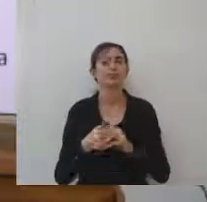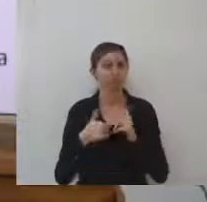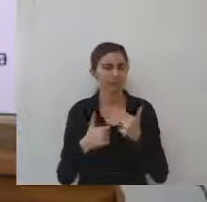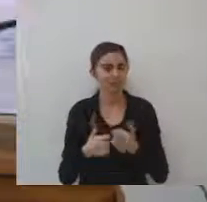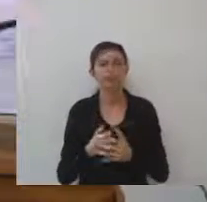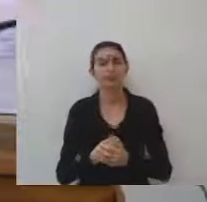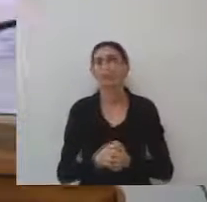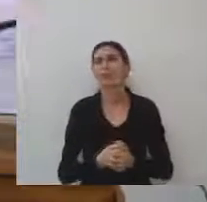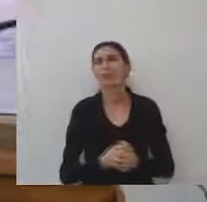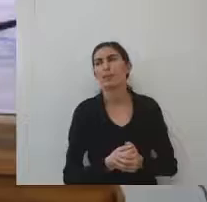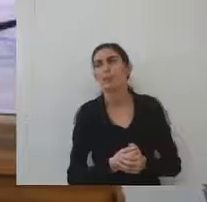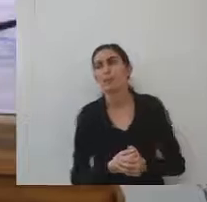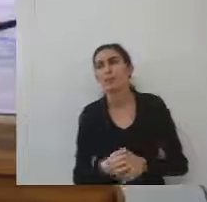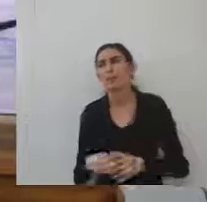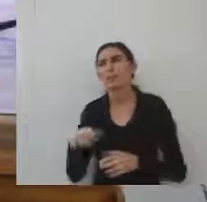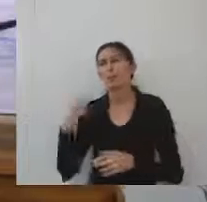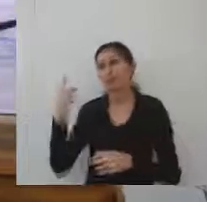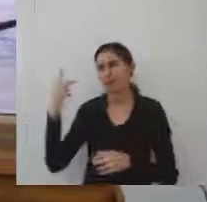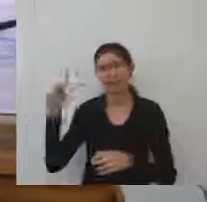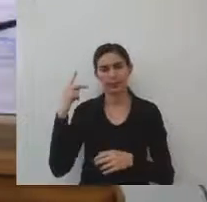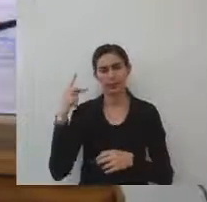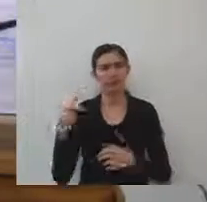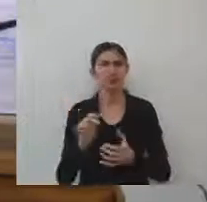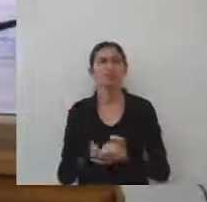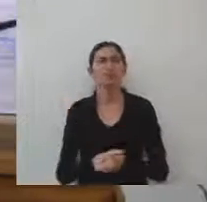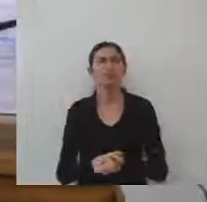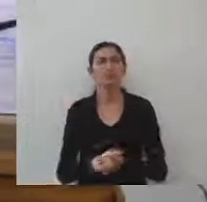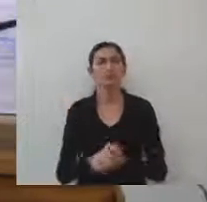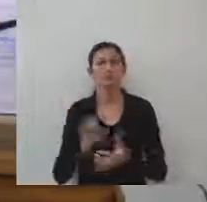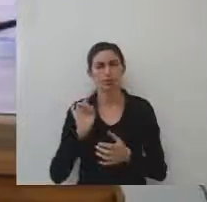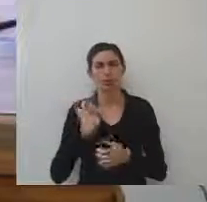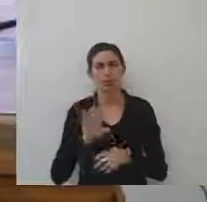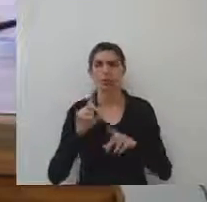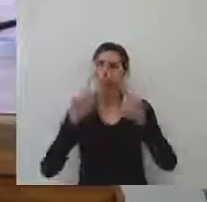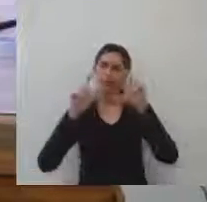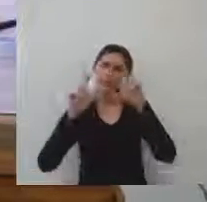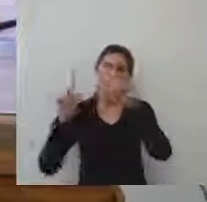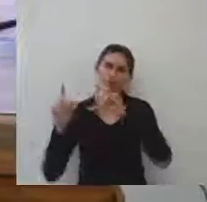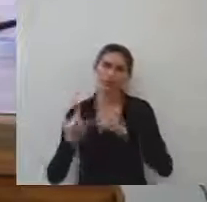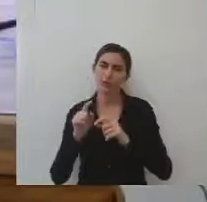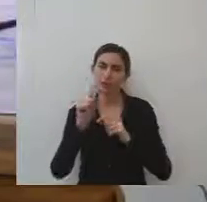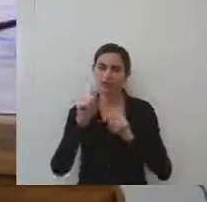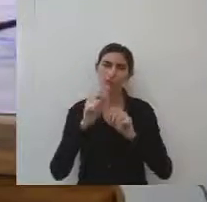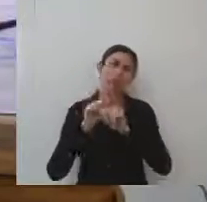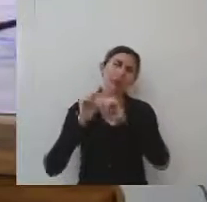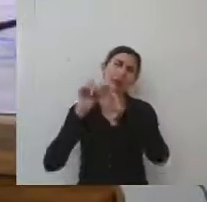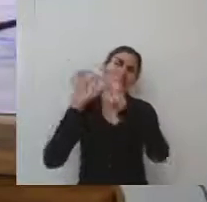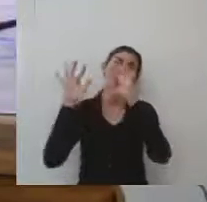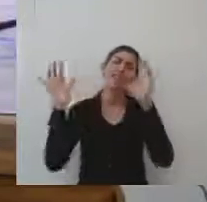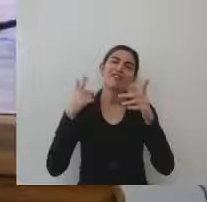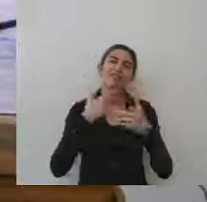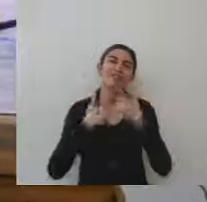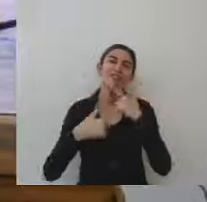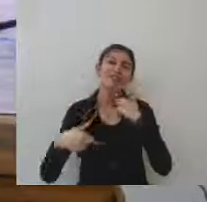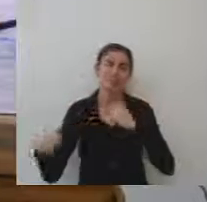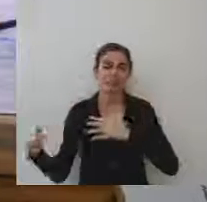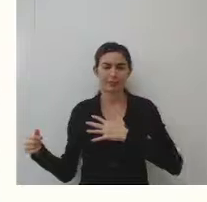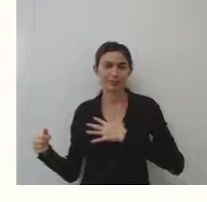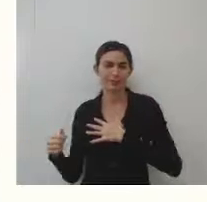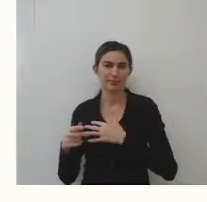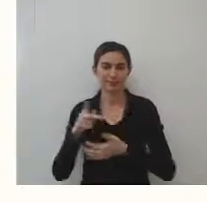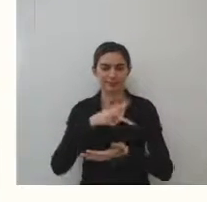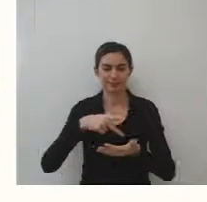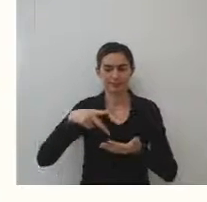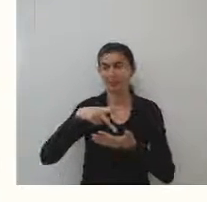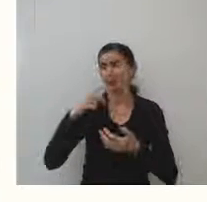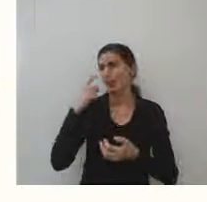certo? E aí, gente, só a foto faz você dar vontade de você dançar. A gente